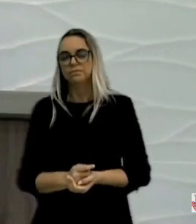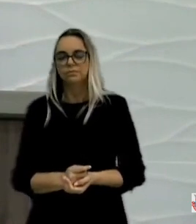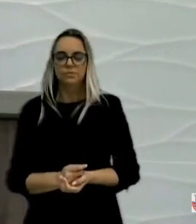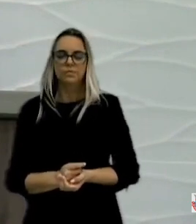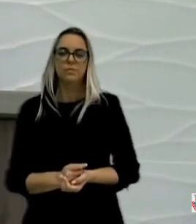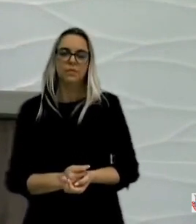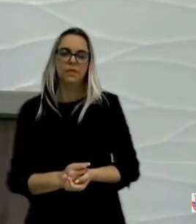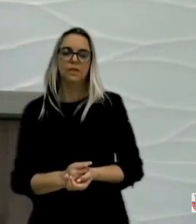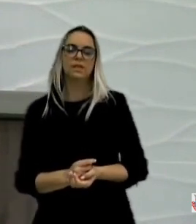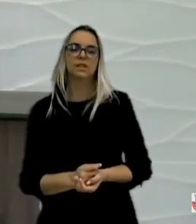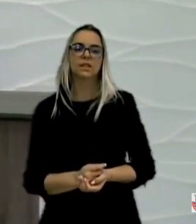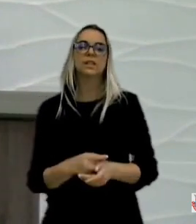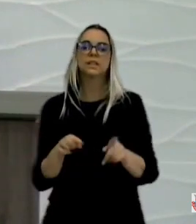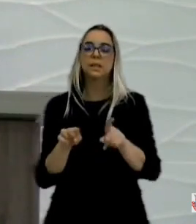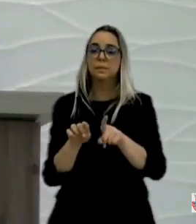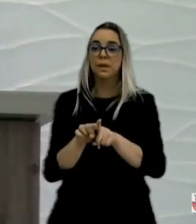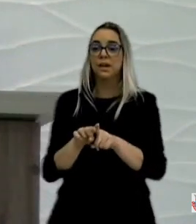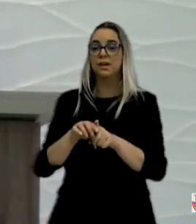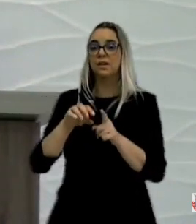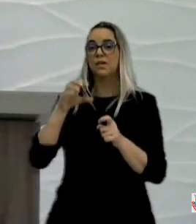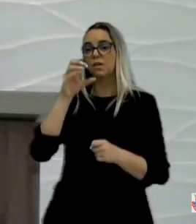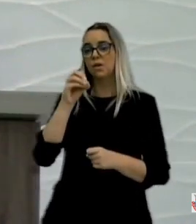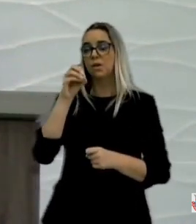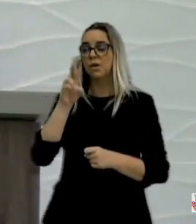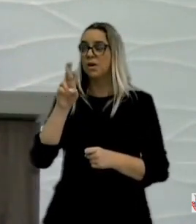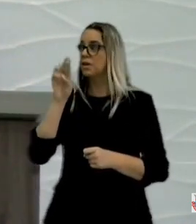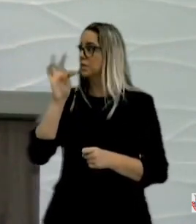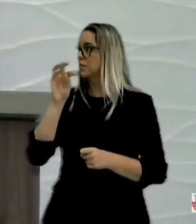E outro, ortopedista,